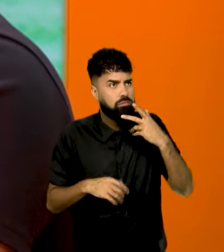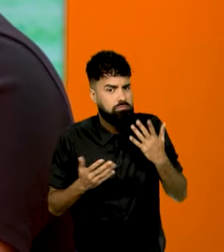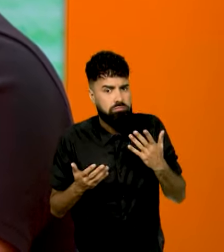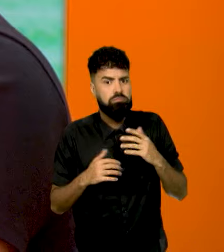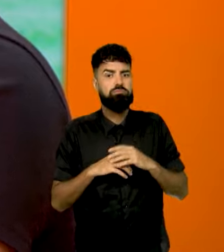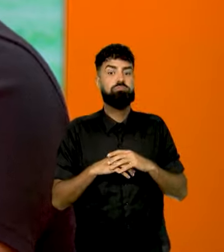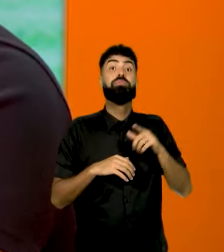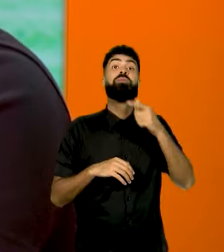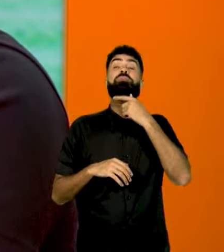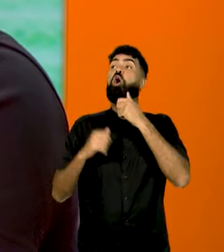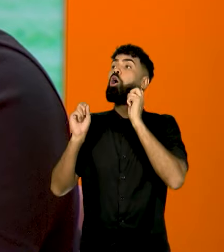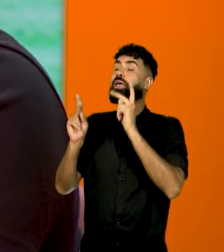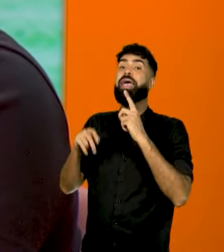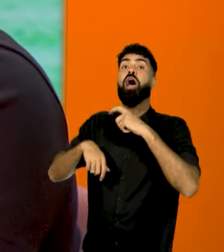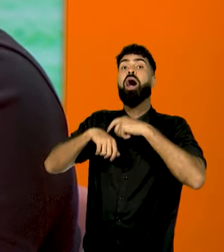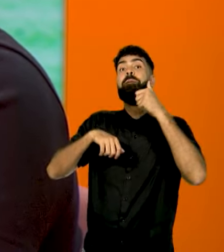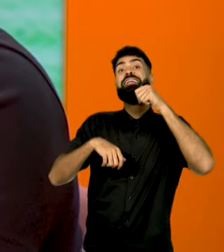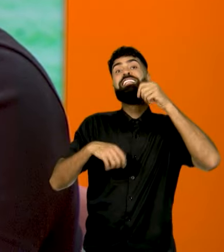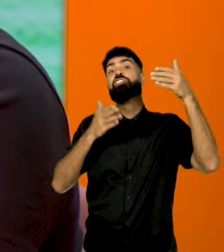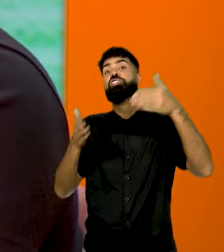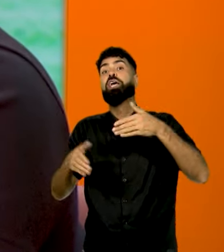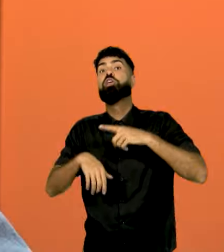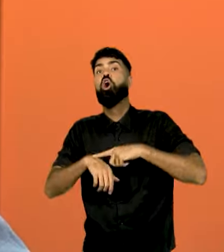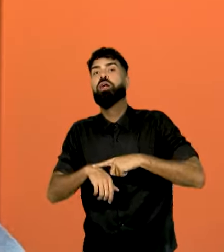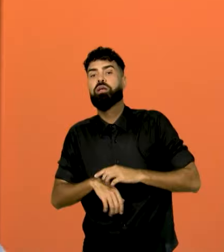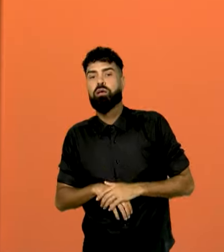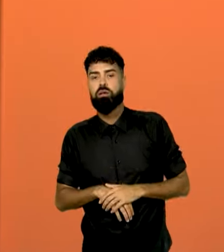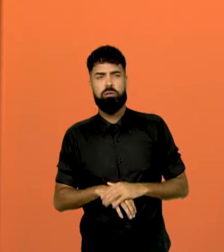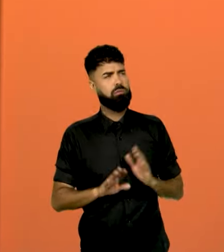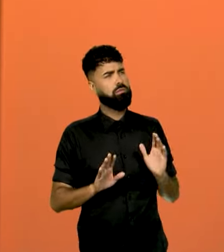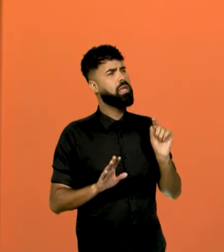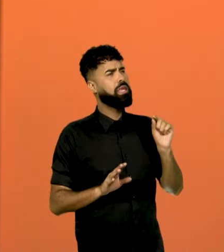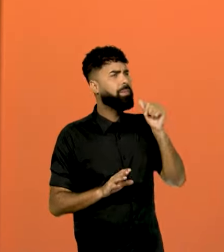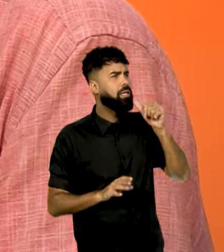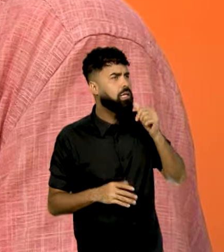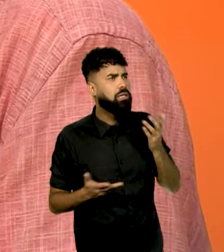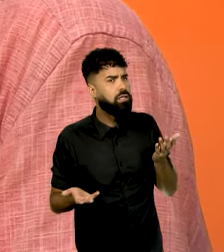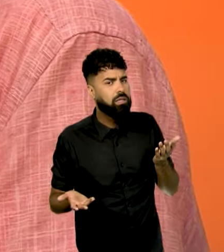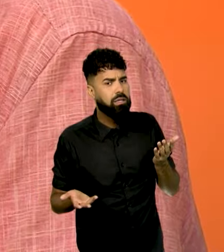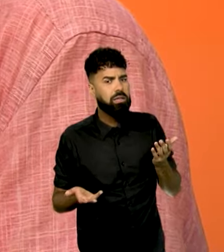conversa, ele, mas sim, que horas que chega a menina? Aí eu, que menina?